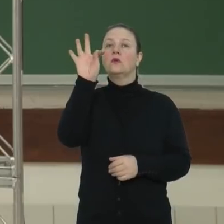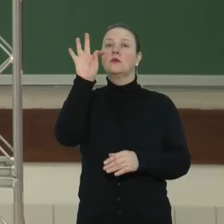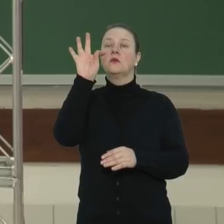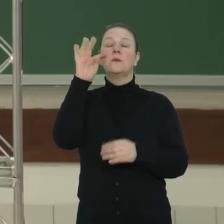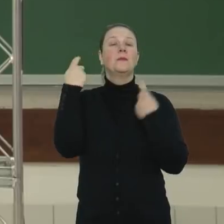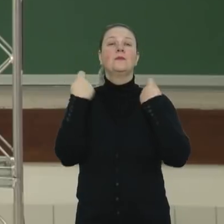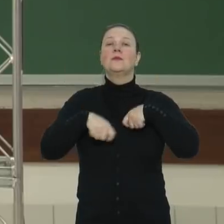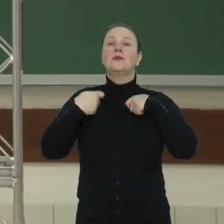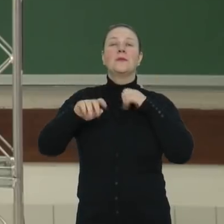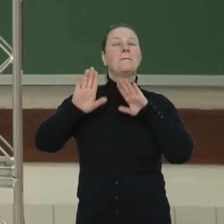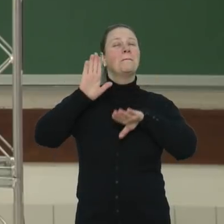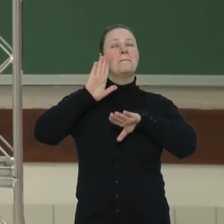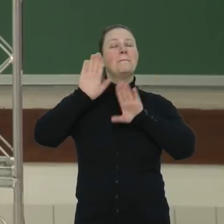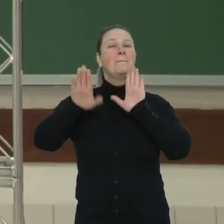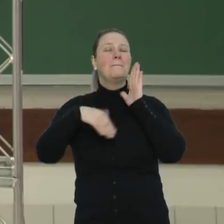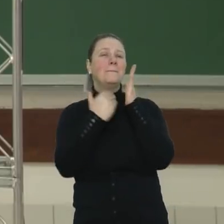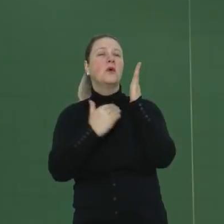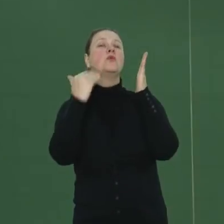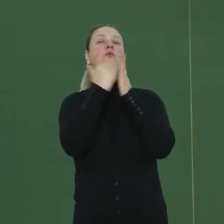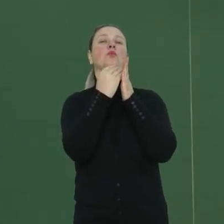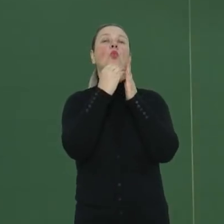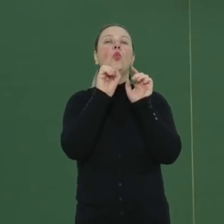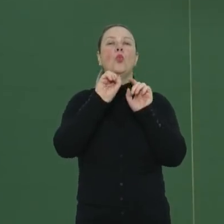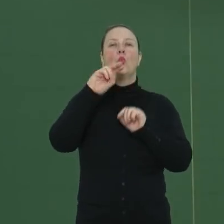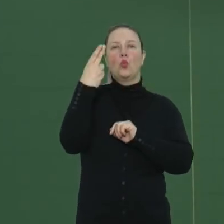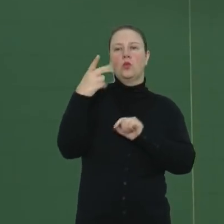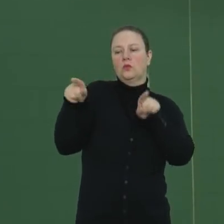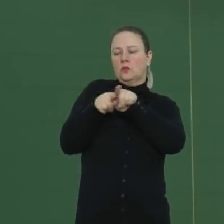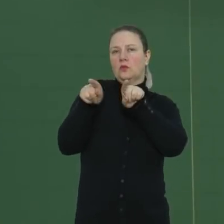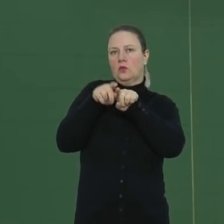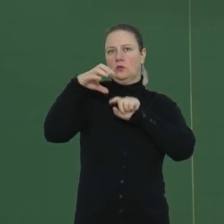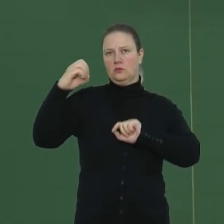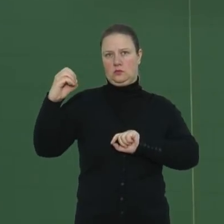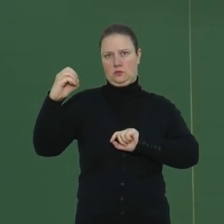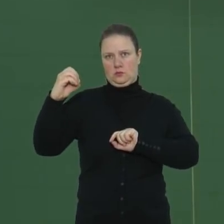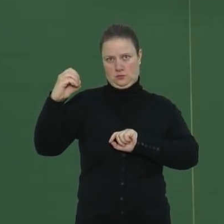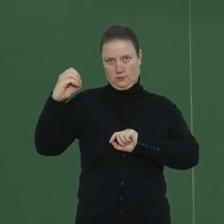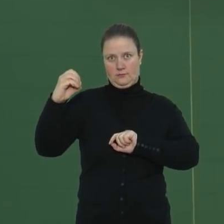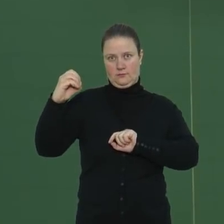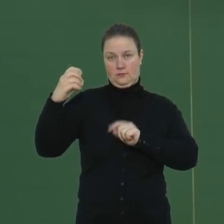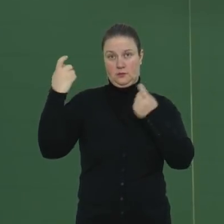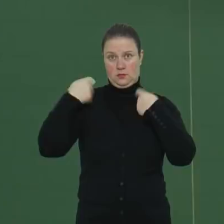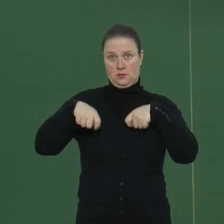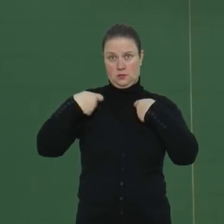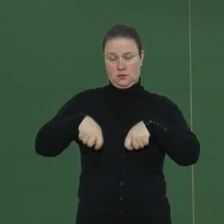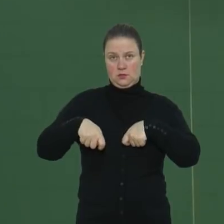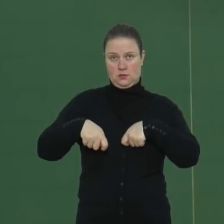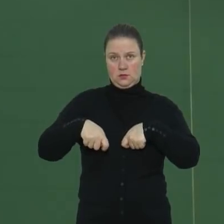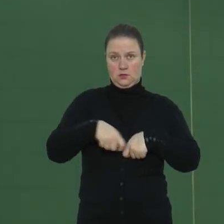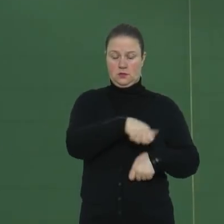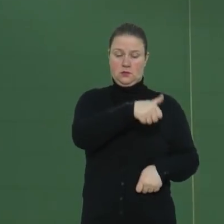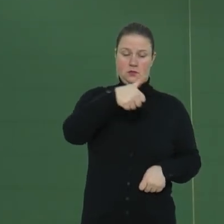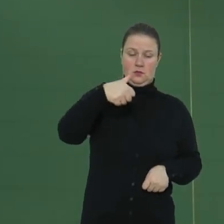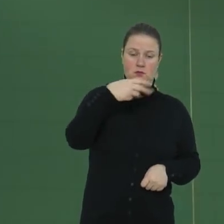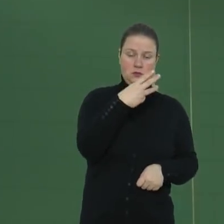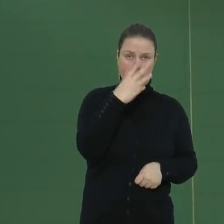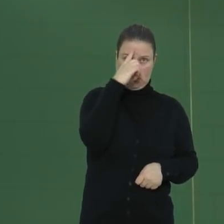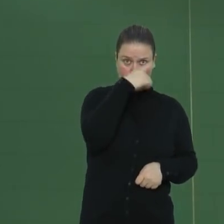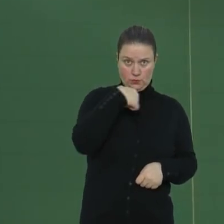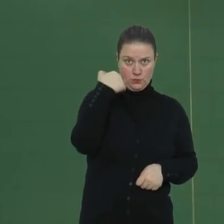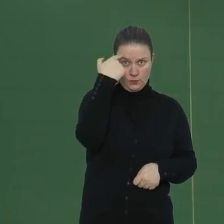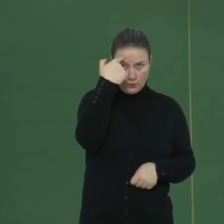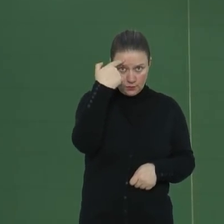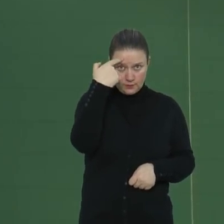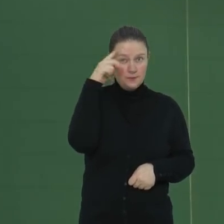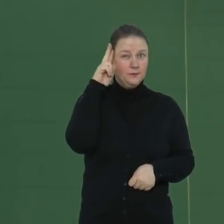ou igual a zero, certo, né? Porque o tempo ele acontece no instante inicial e ele vai aqui passando a cada 13 horas. E